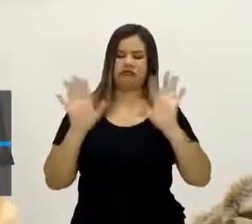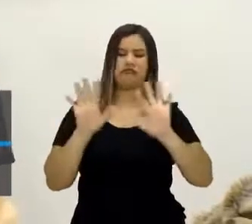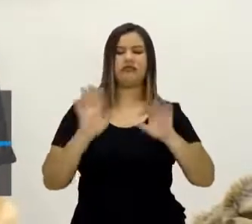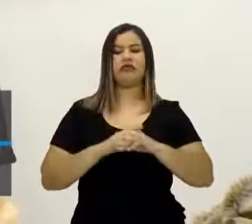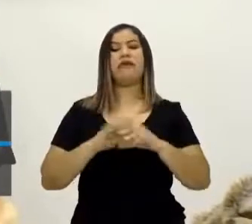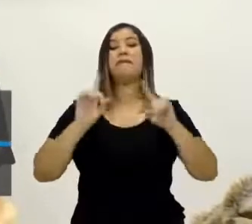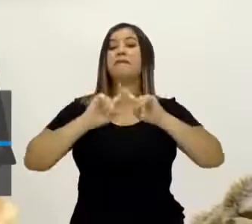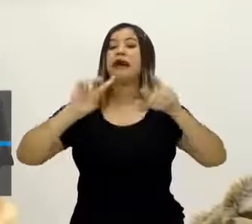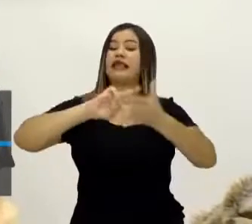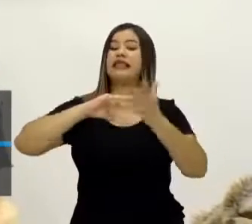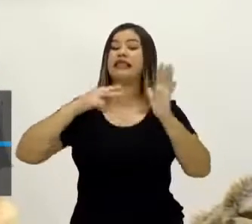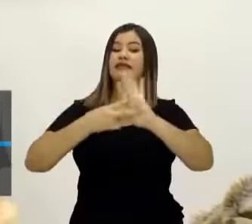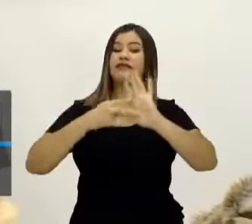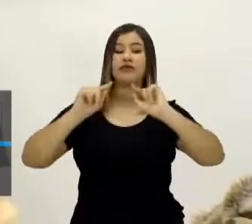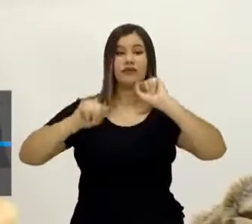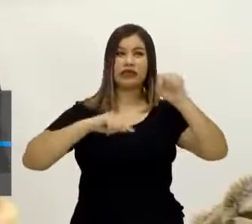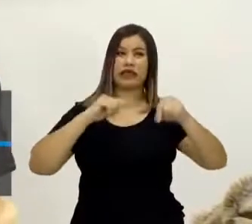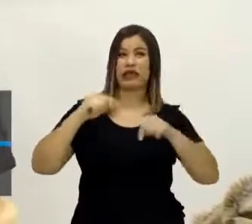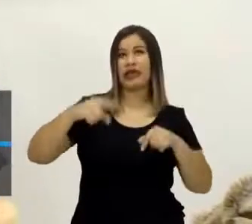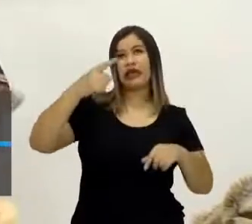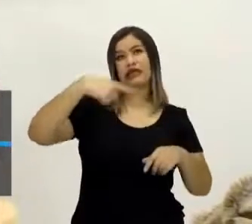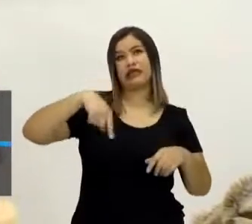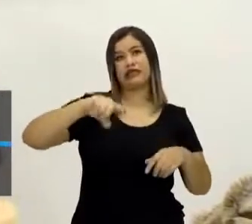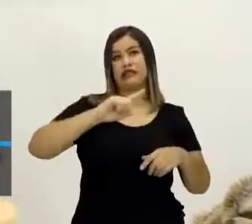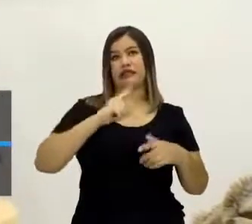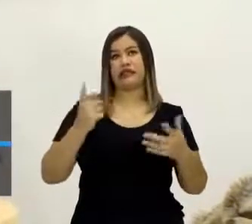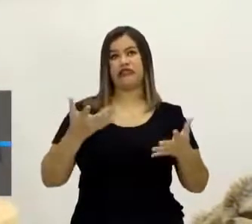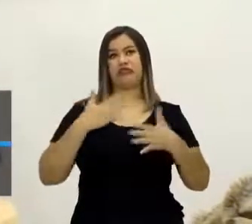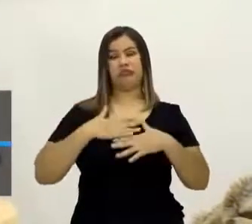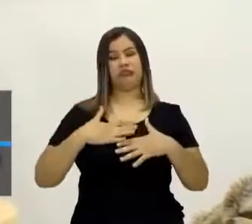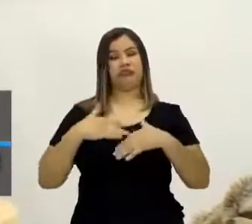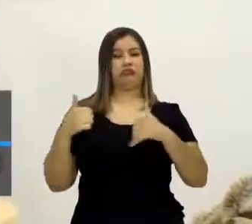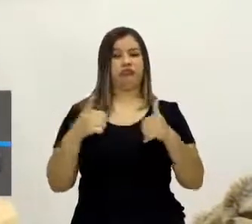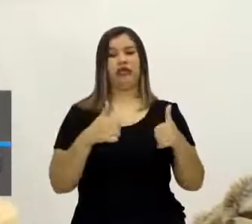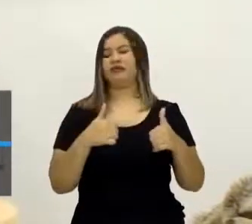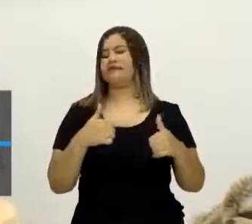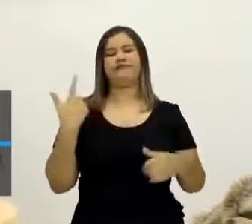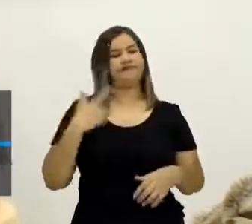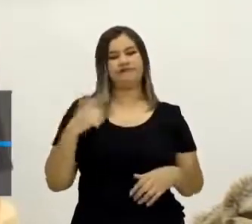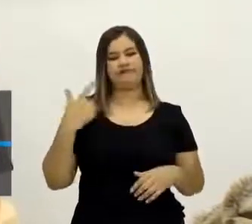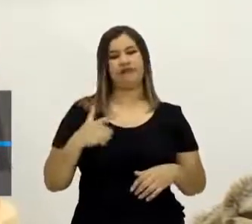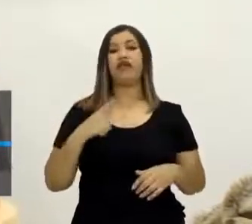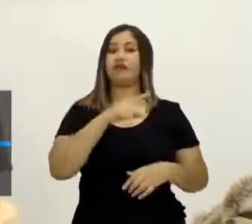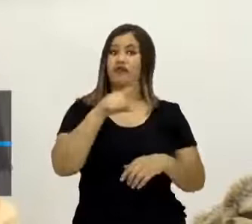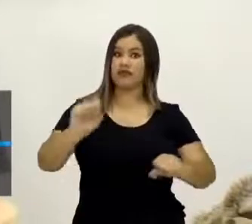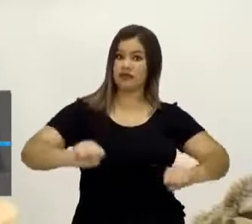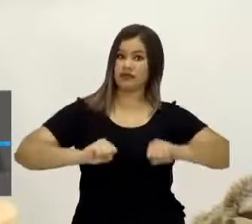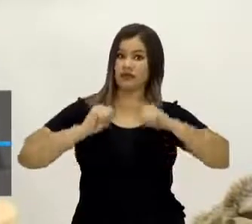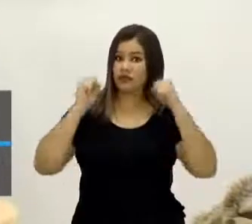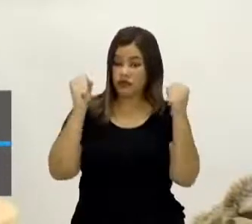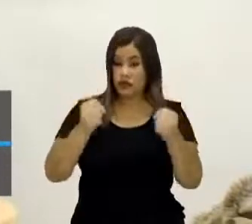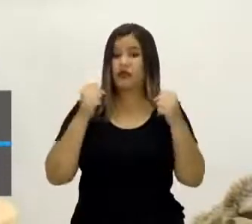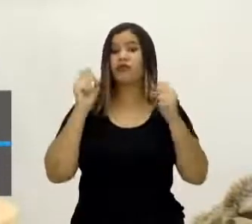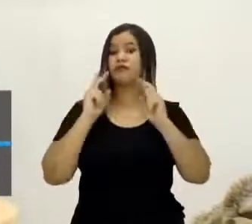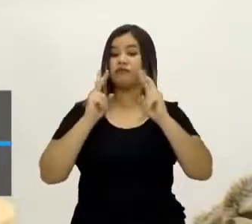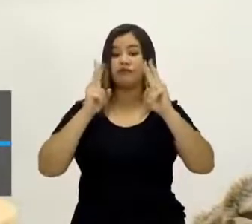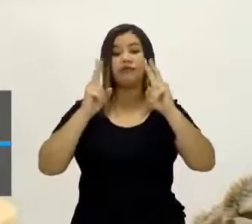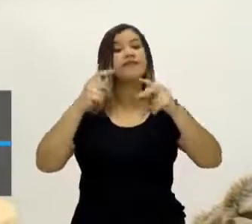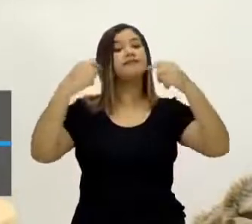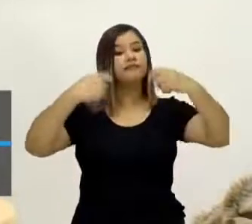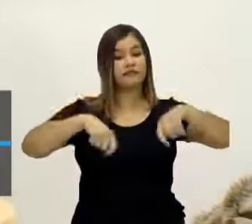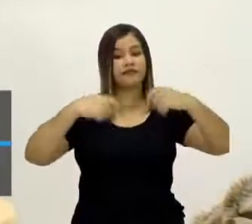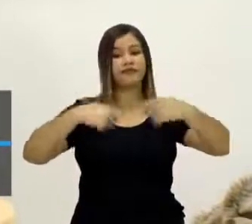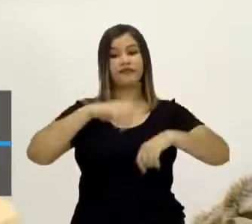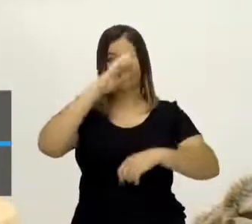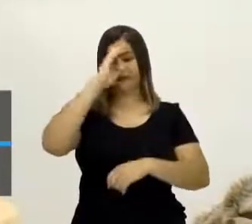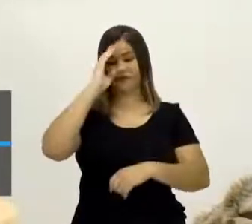não significa que você vá ficar em uma situação confortável, né? Continue correndo atrás do que você precisa, né? Então,